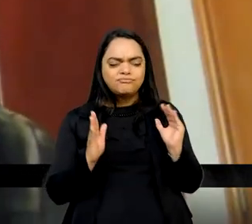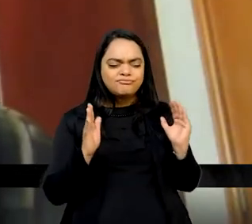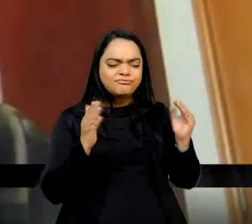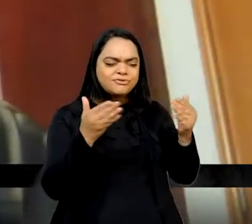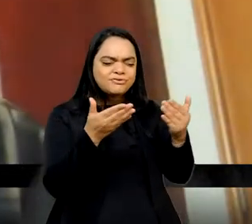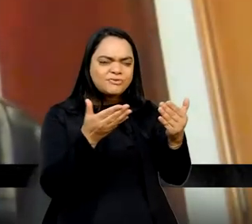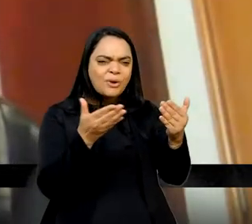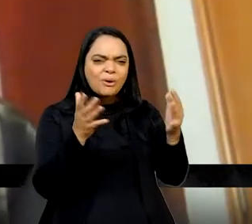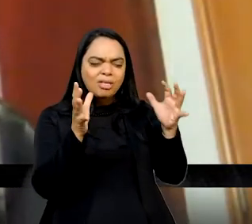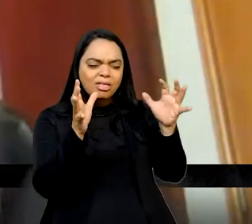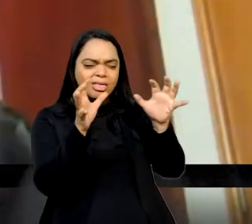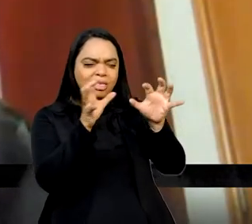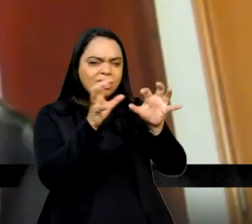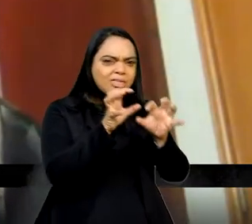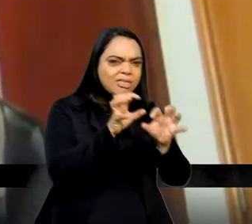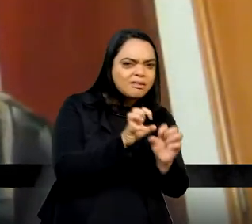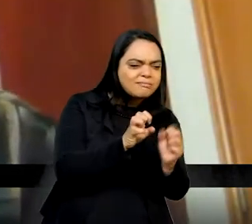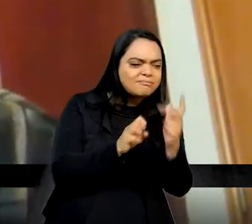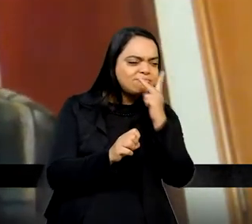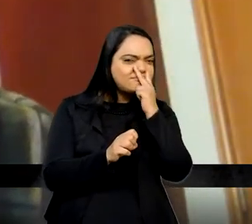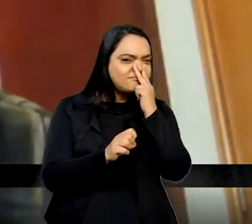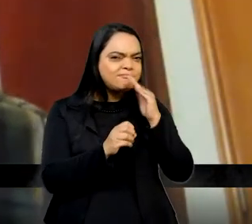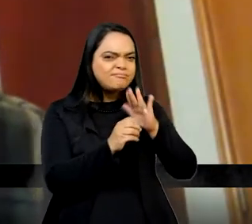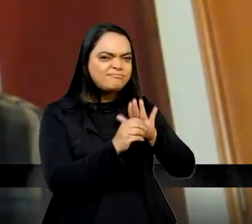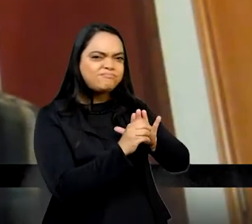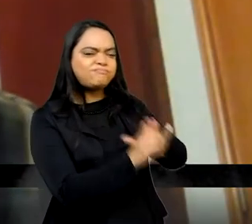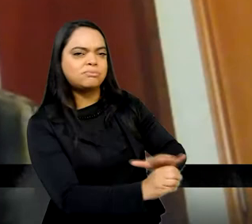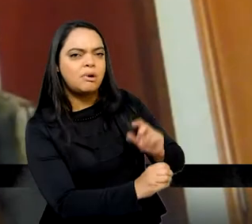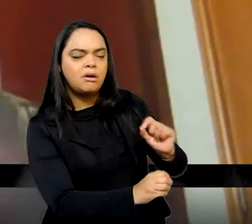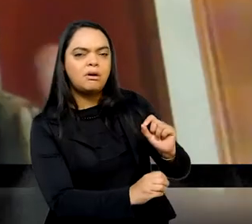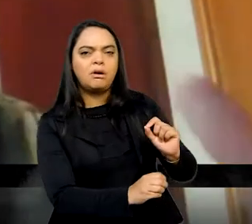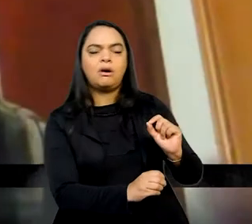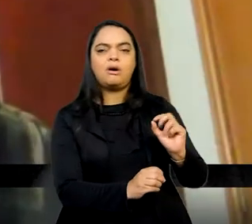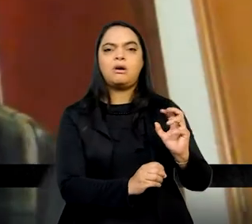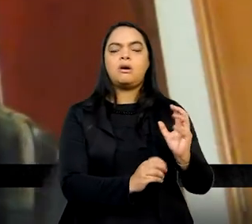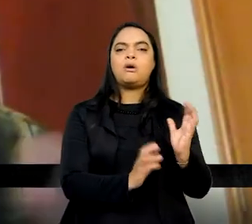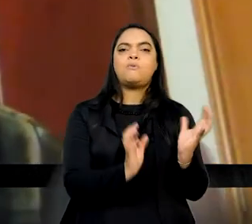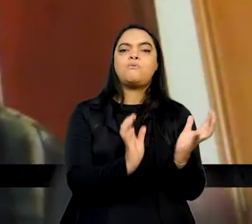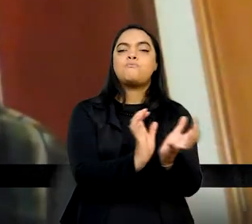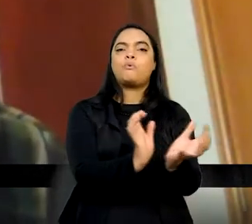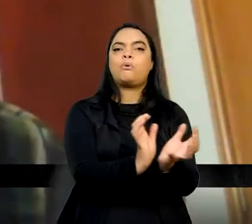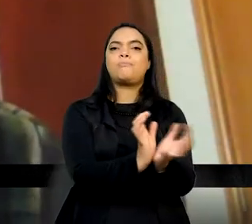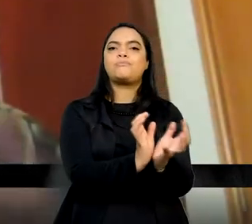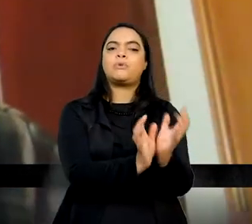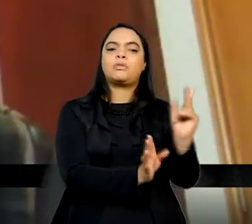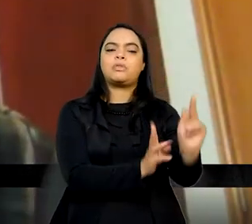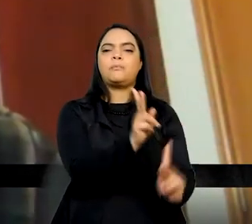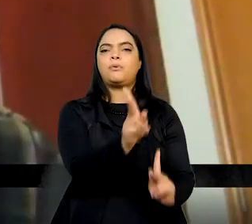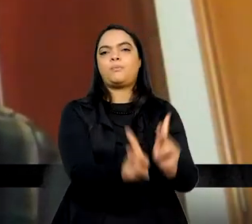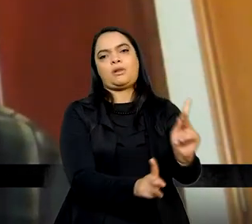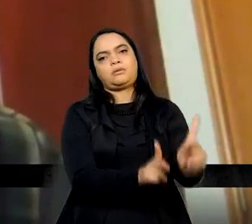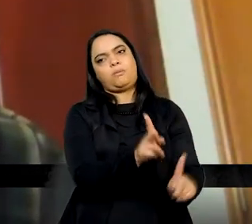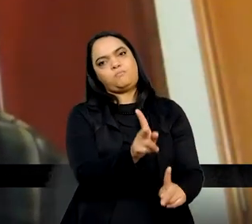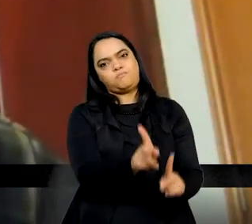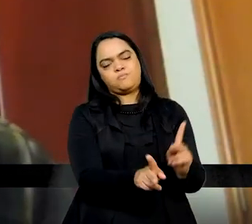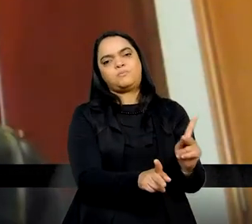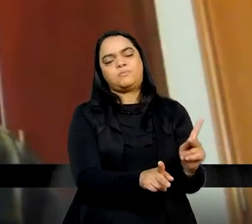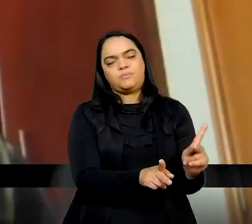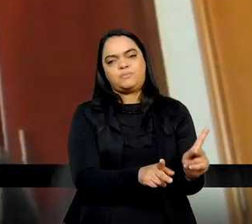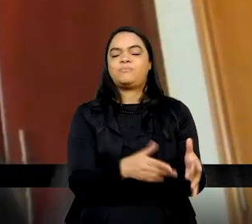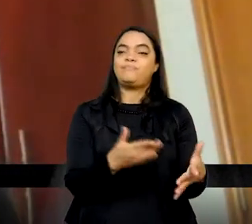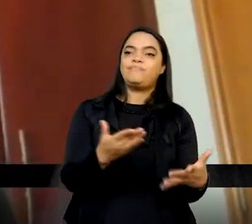obscurecendo, marginalizando, talvez, uma imensa camada populacional,